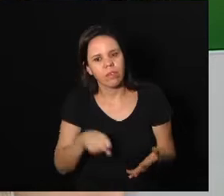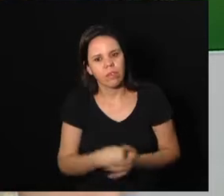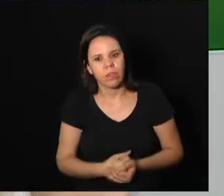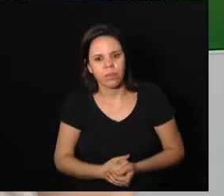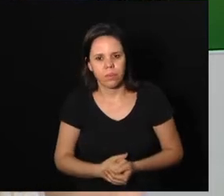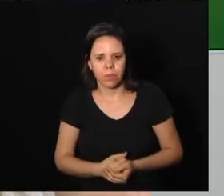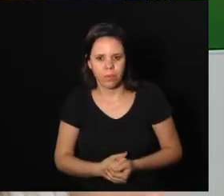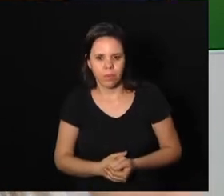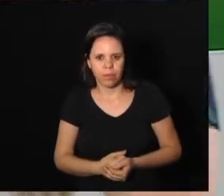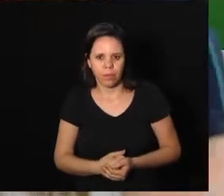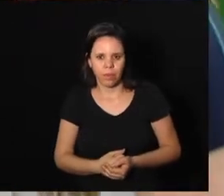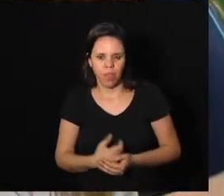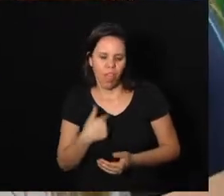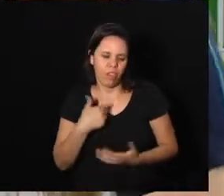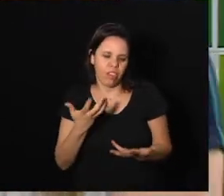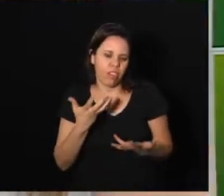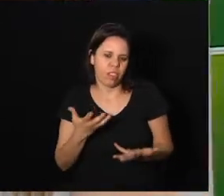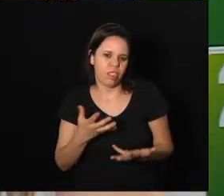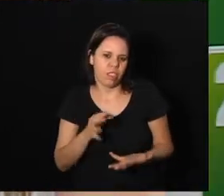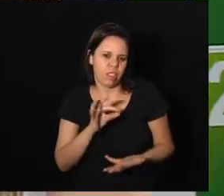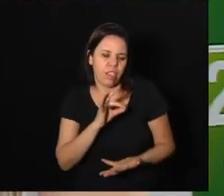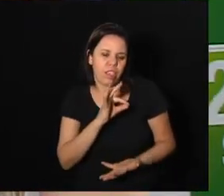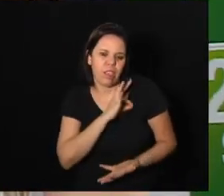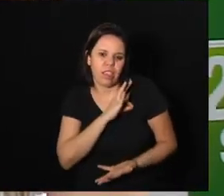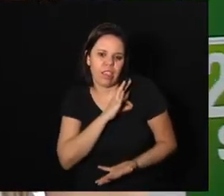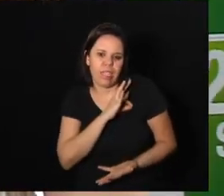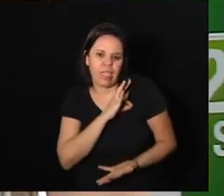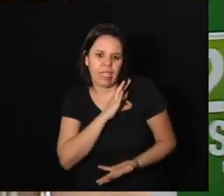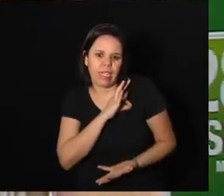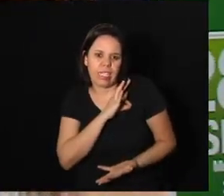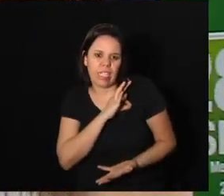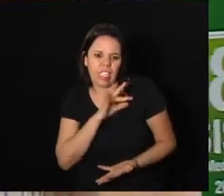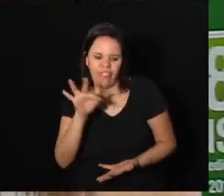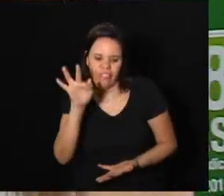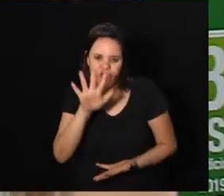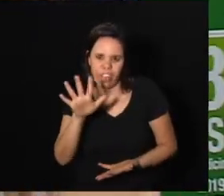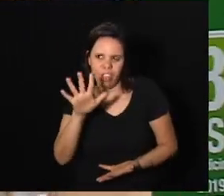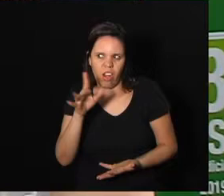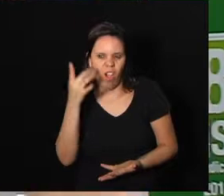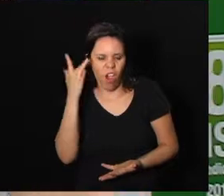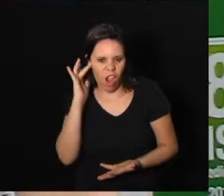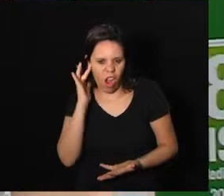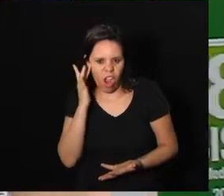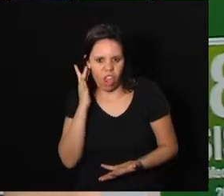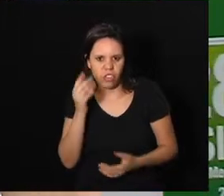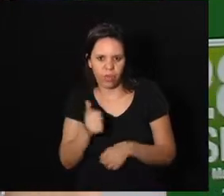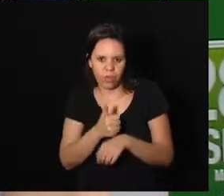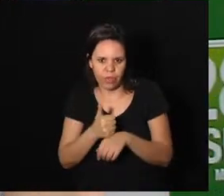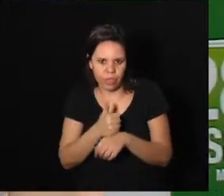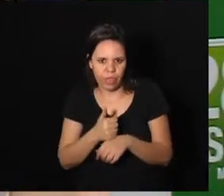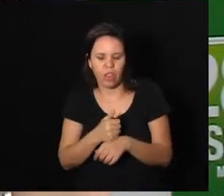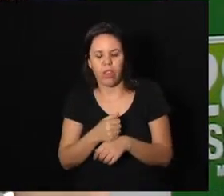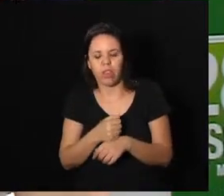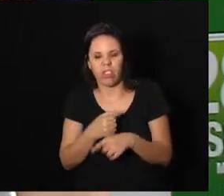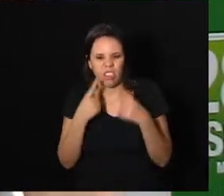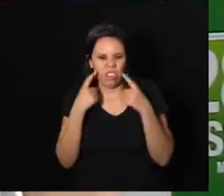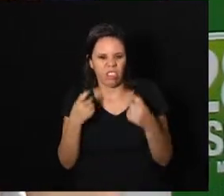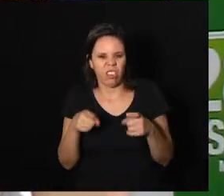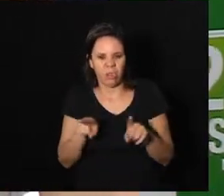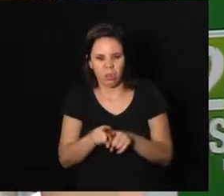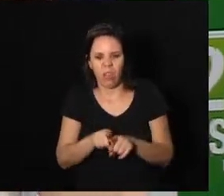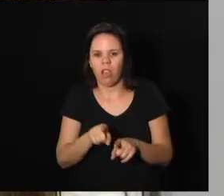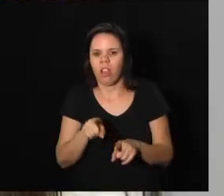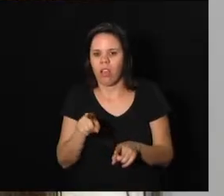Eu adoraria ser delegada federal, eu acho que é uma profissão muito interessante nisso, mexer realmente com as leis, colocar